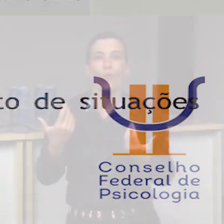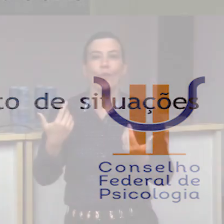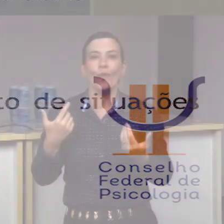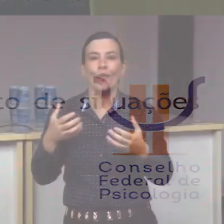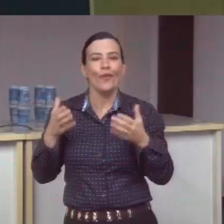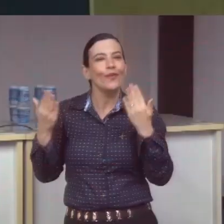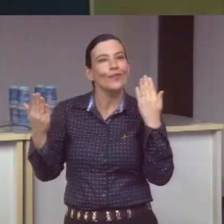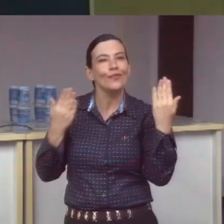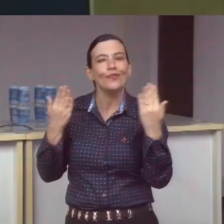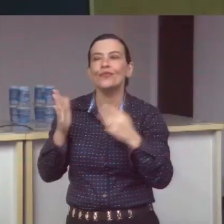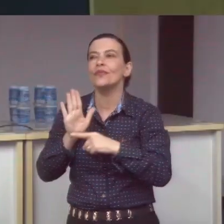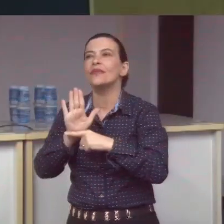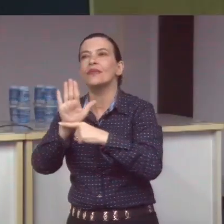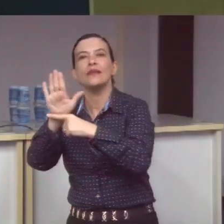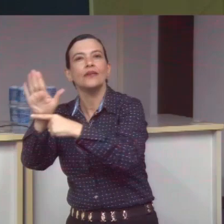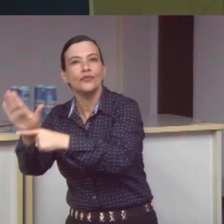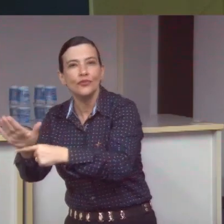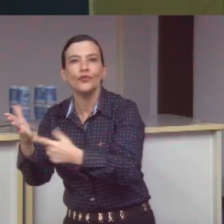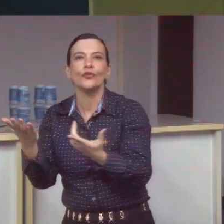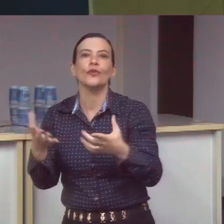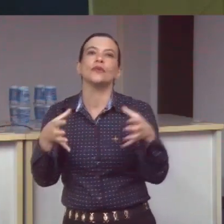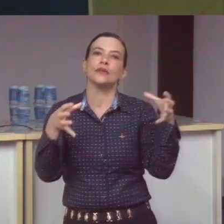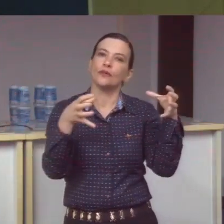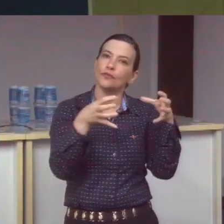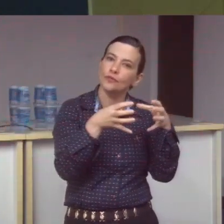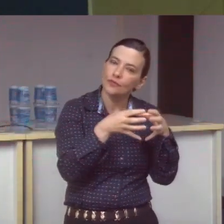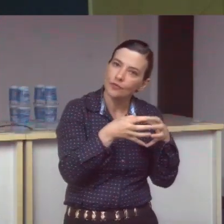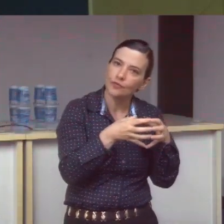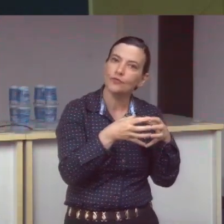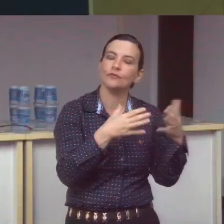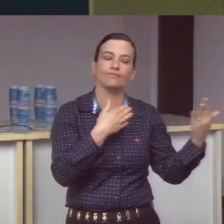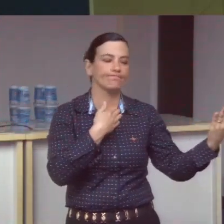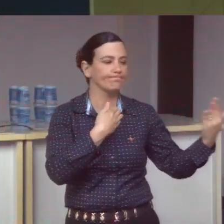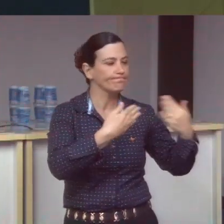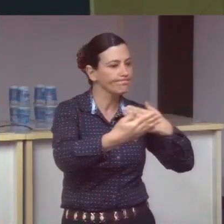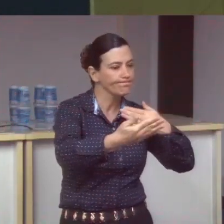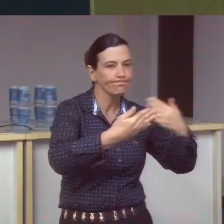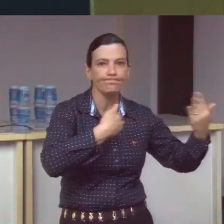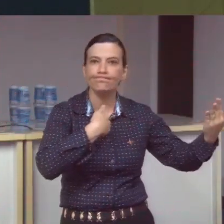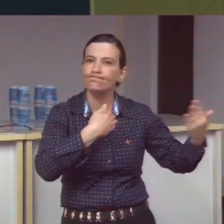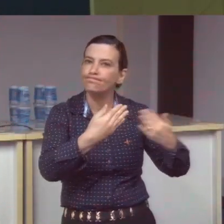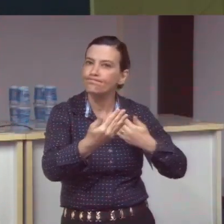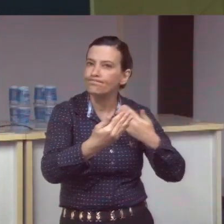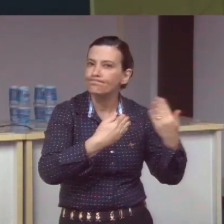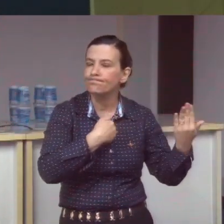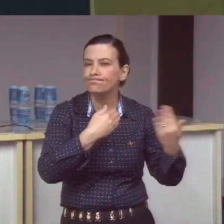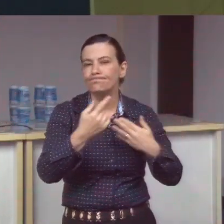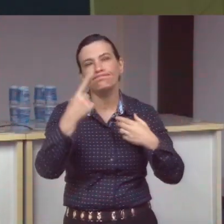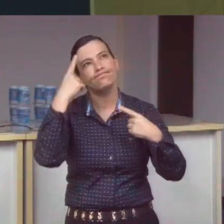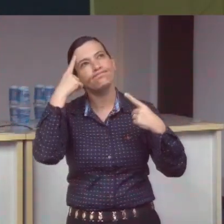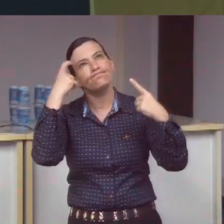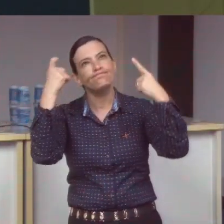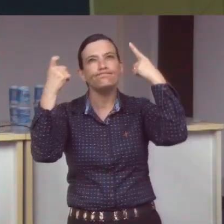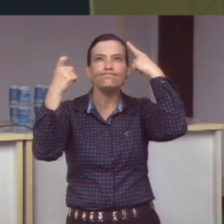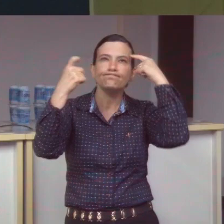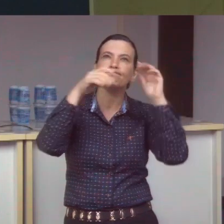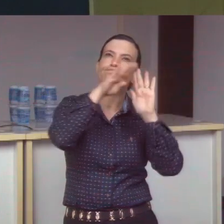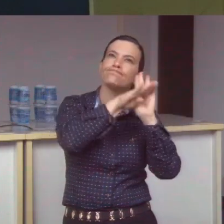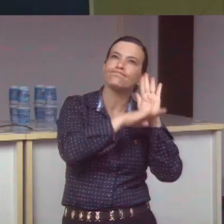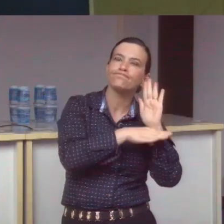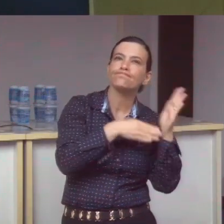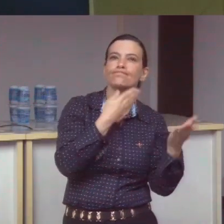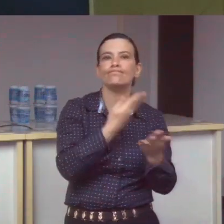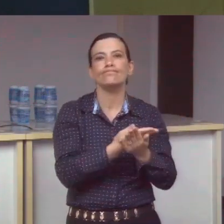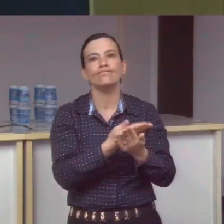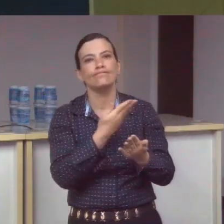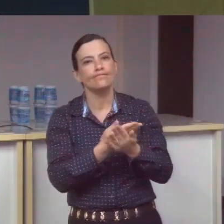fazemos, é uma construção conjunta, então, retomando a proposta da comissão no Conselho Federal de Psicologia. É